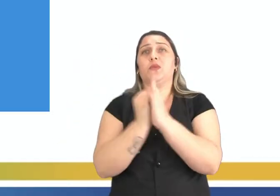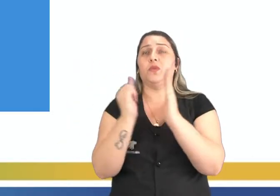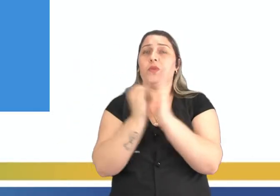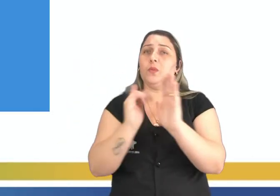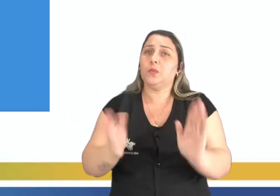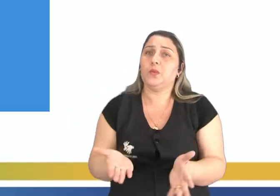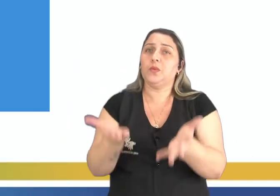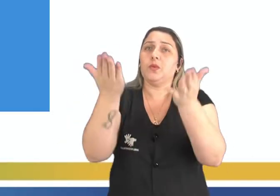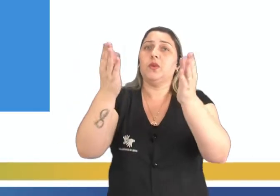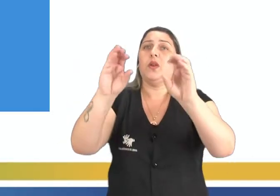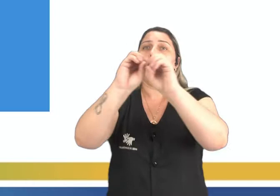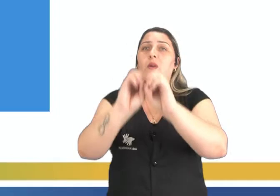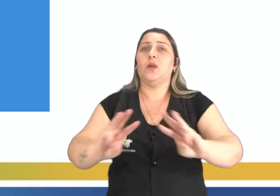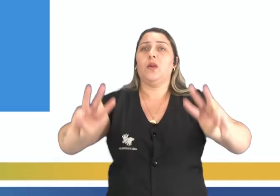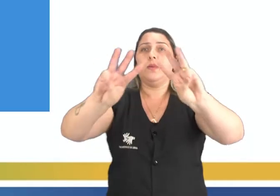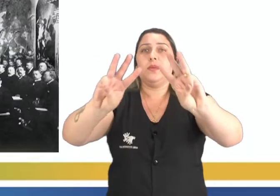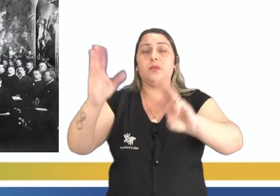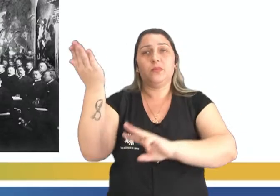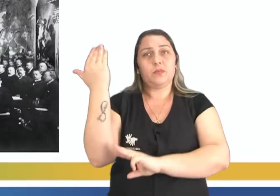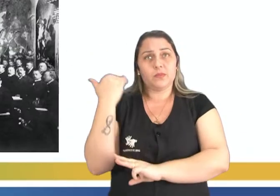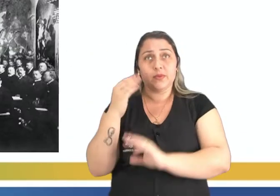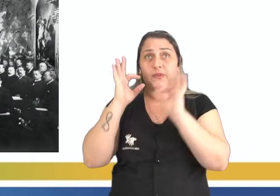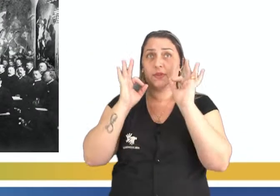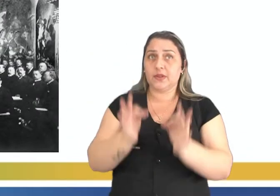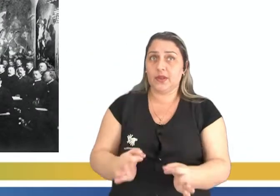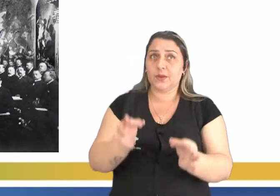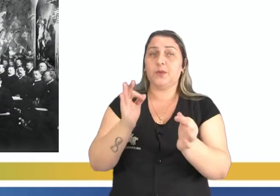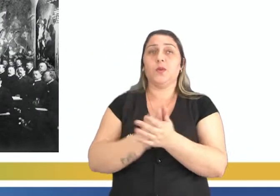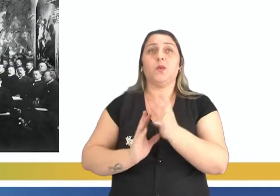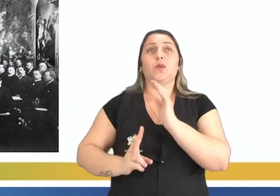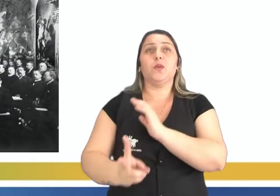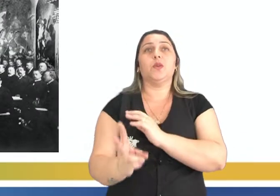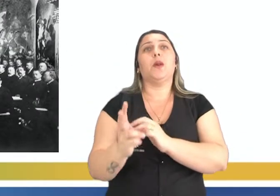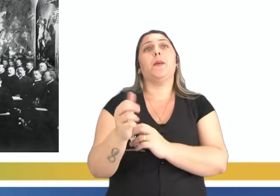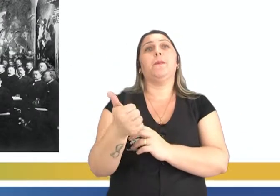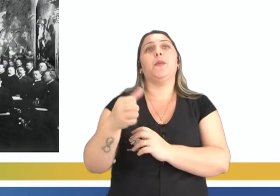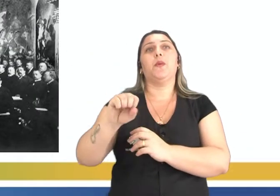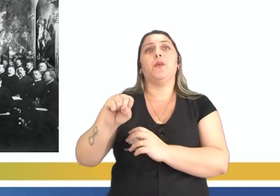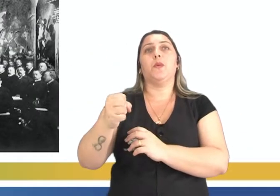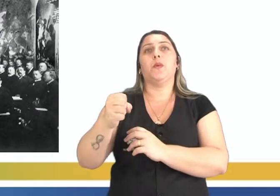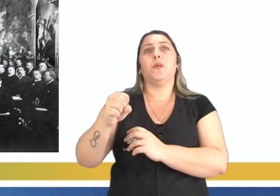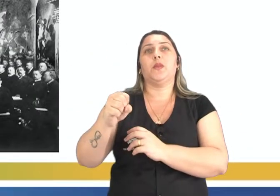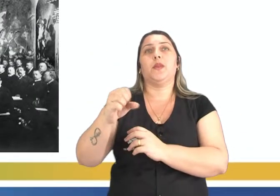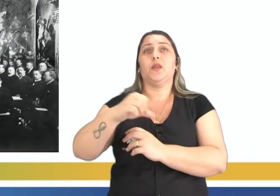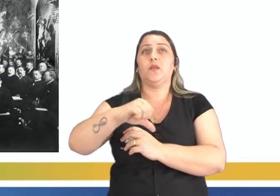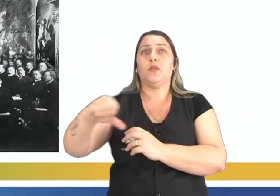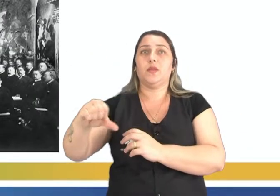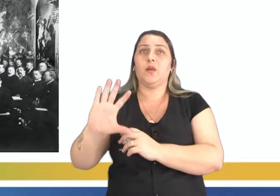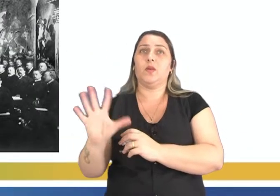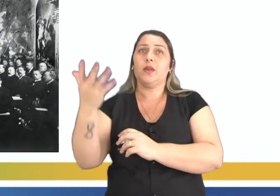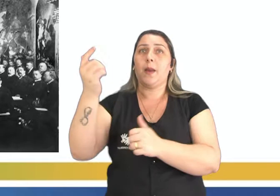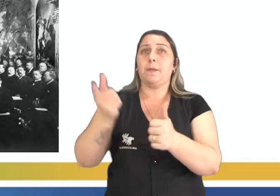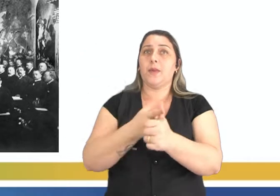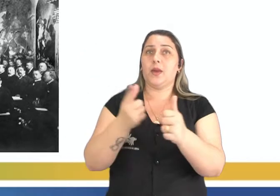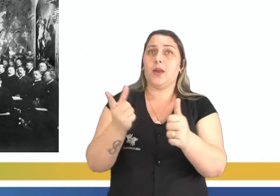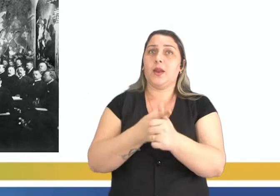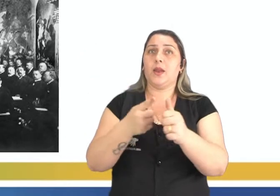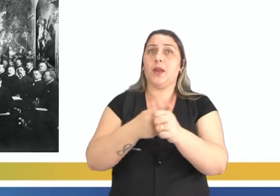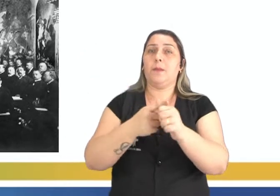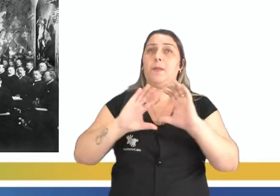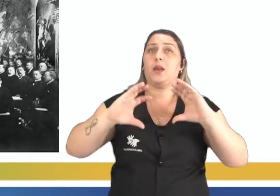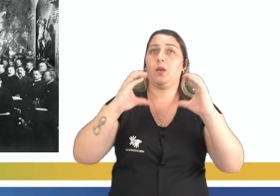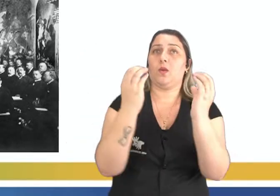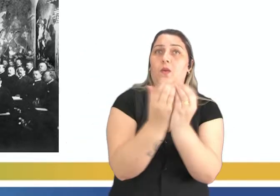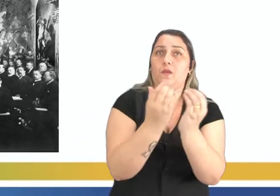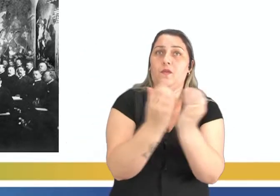impulsionaram a criação da ONU posteriormente, certo? Continuando. Em 1899, aconteceu a primeira Conferência